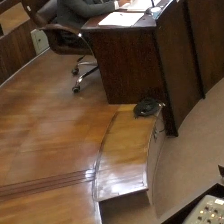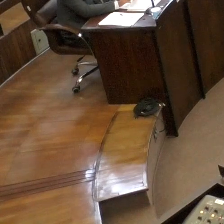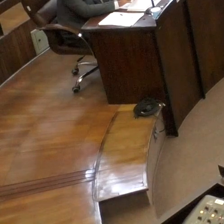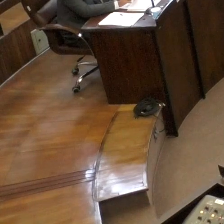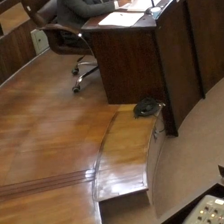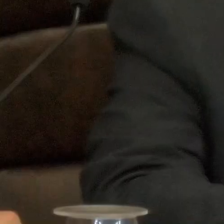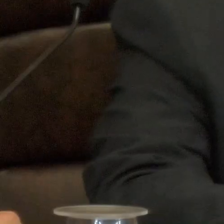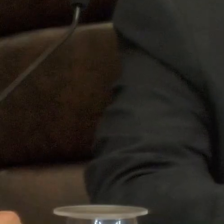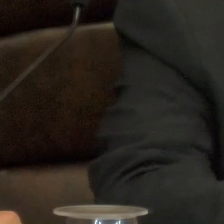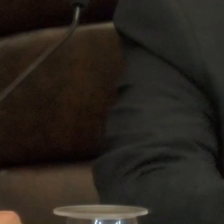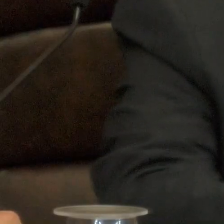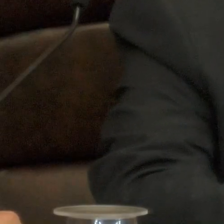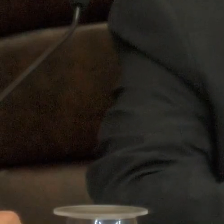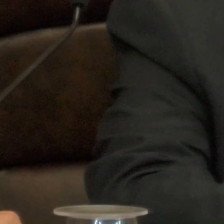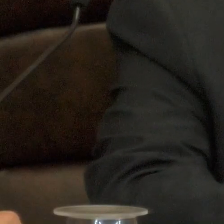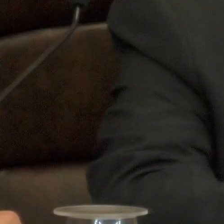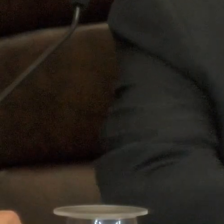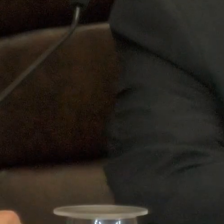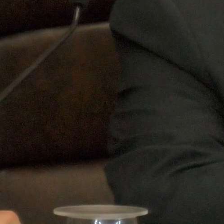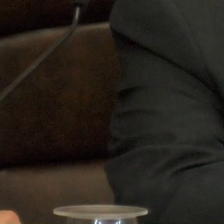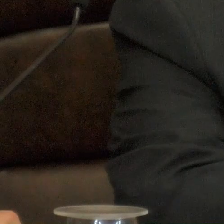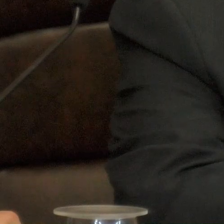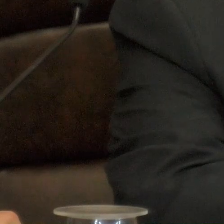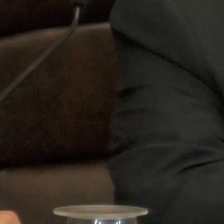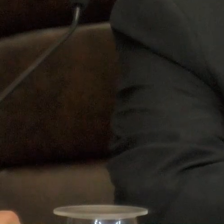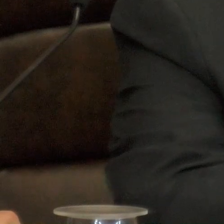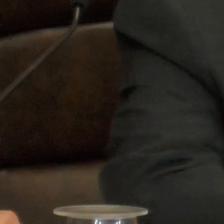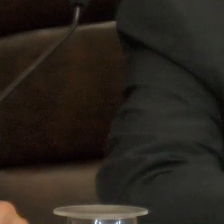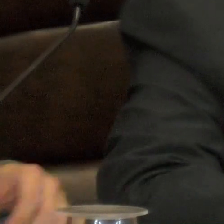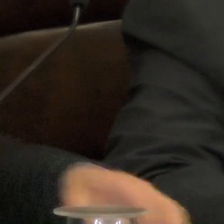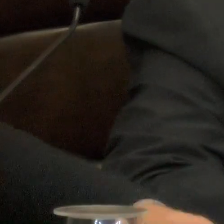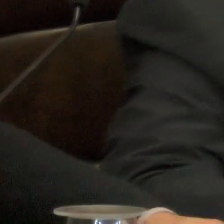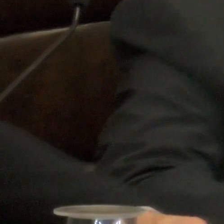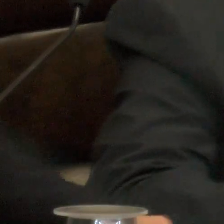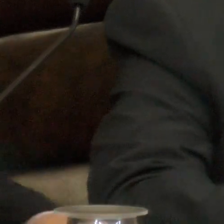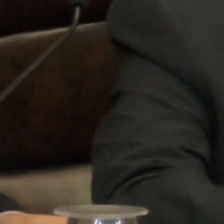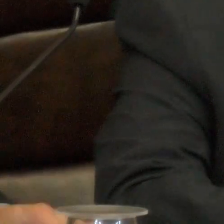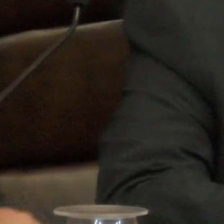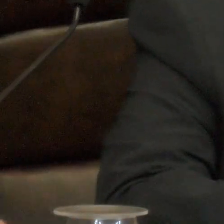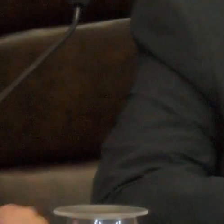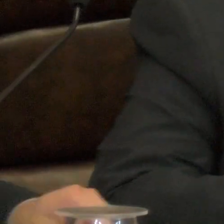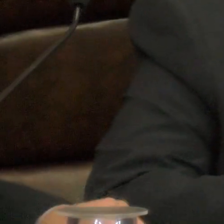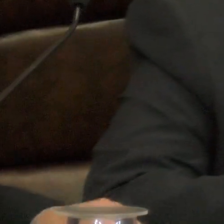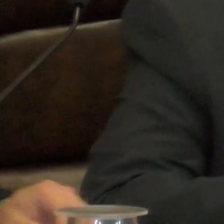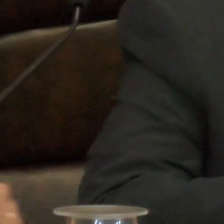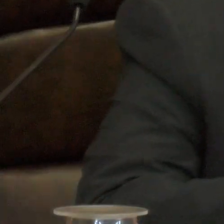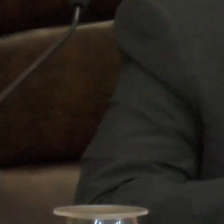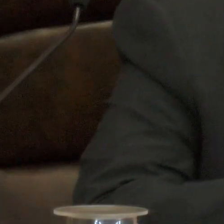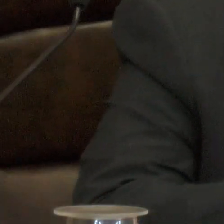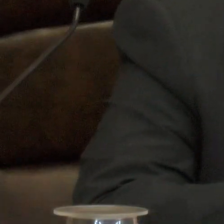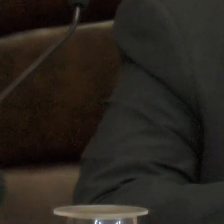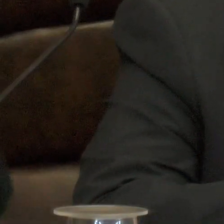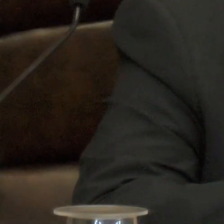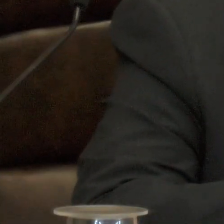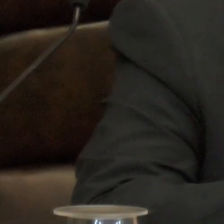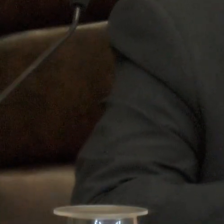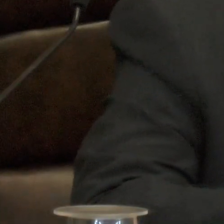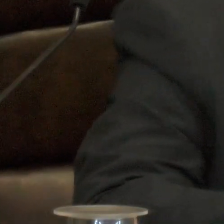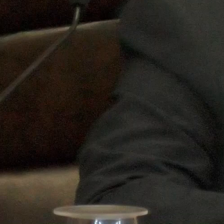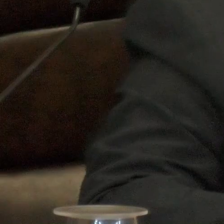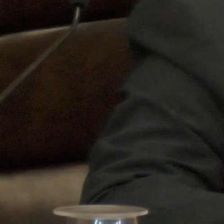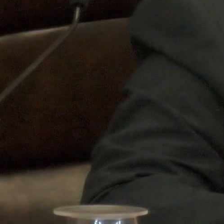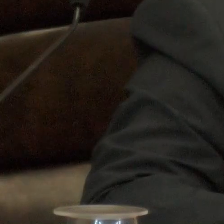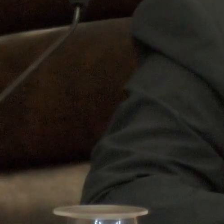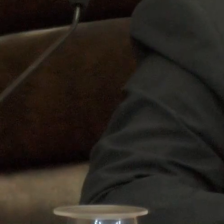Requerimentos que independem de discussão, mas estão sujeitos à votação, que são os votos de congratulações. Nos termos do artigo 103 do Regimento